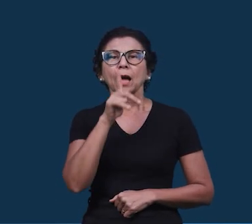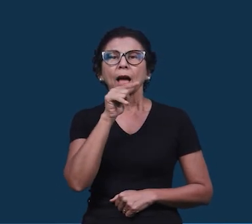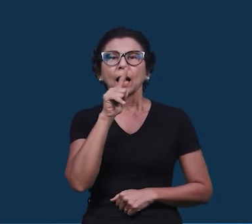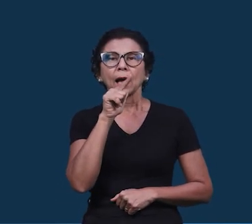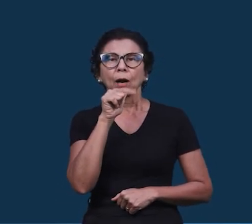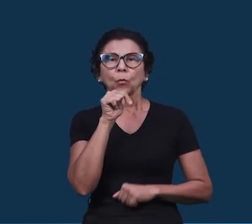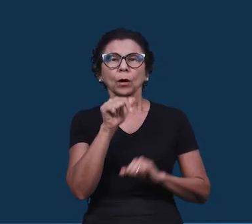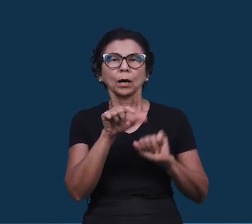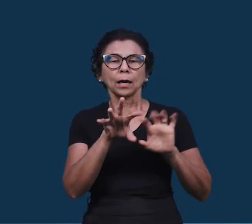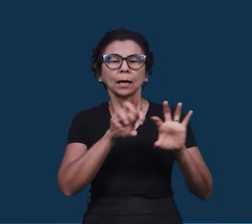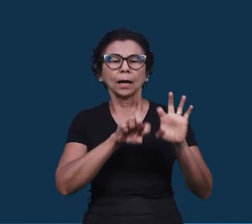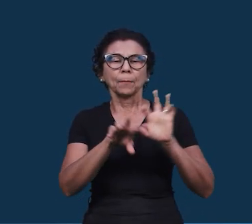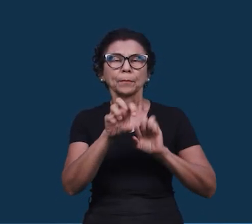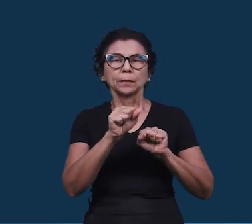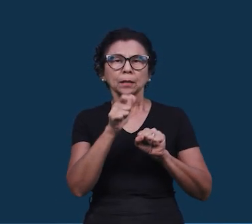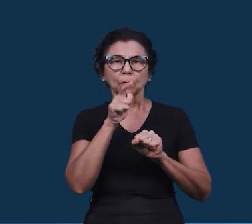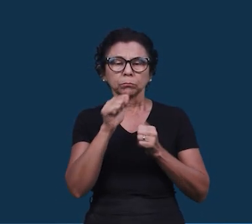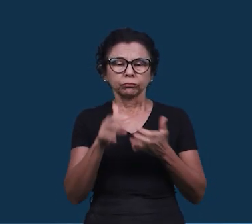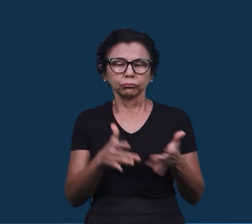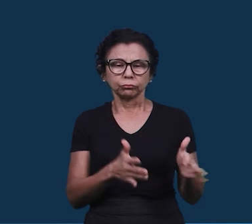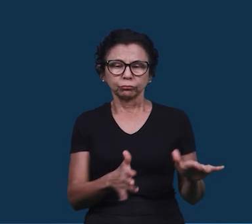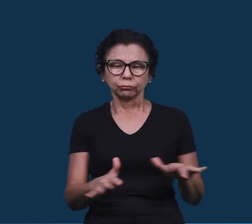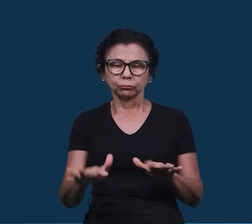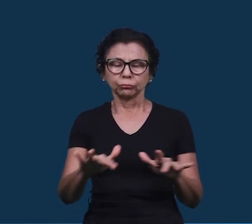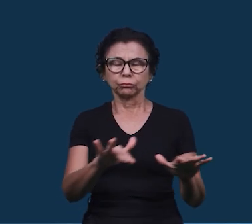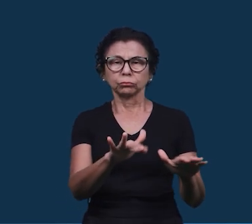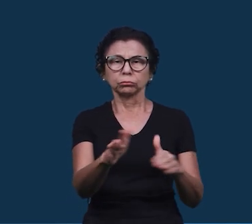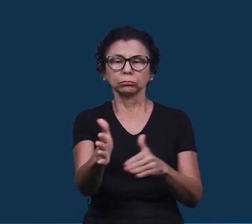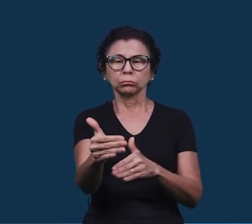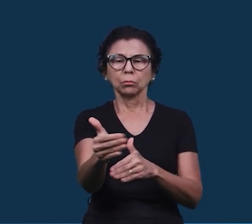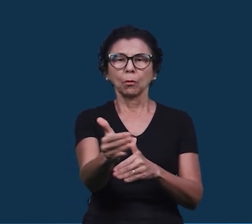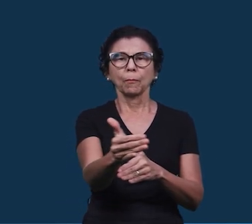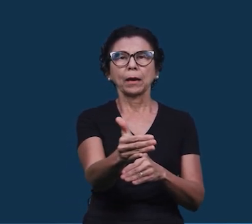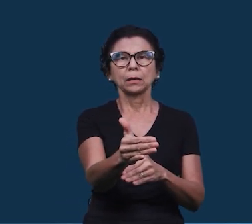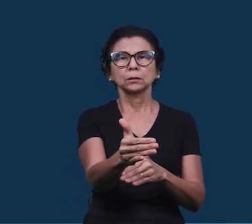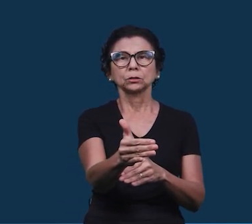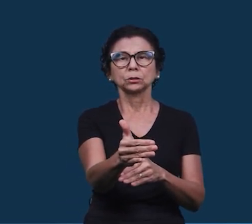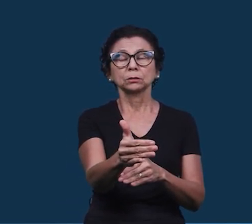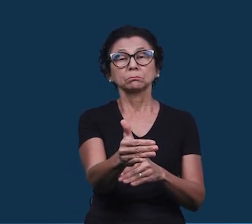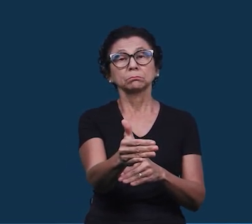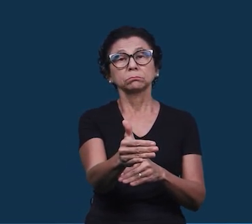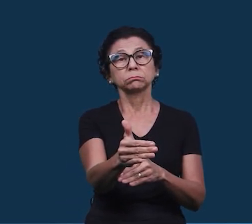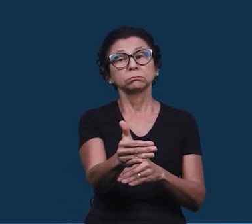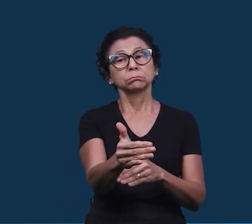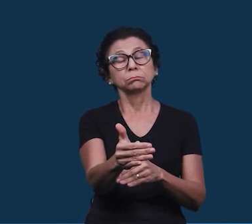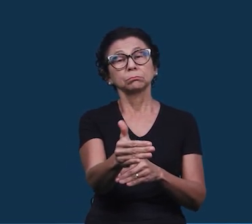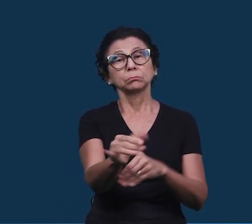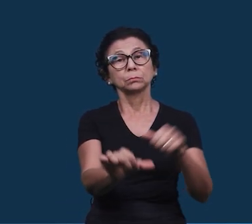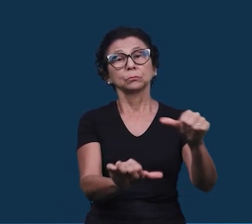rios e, ao passar pelas guelas dos peixes, podem difundir-se